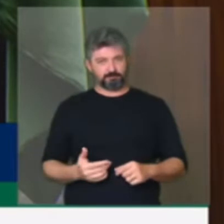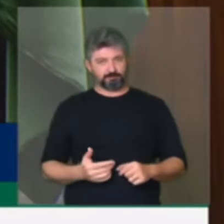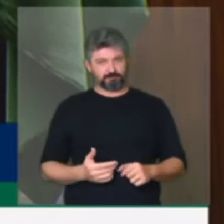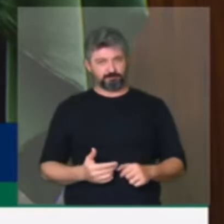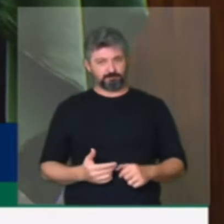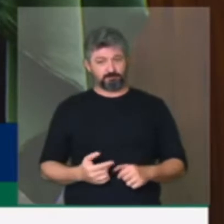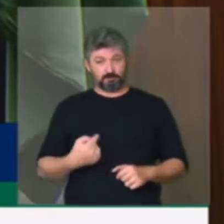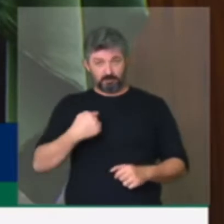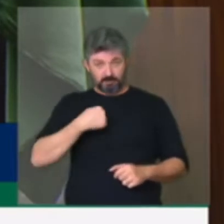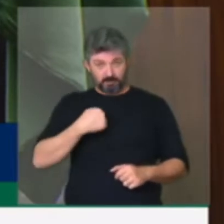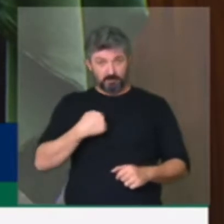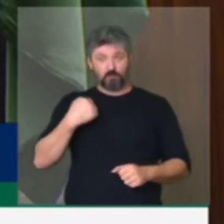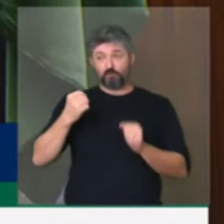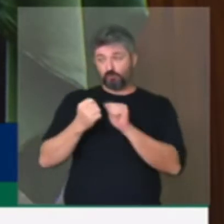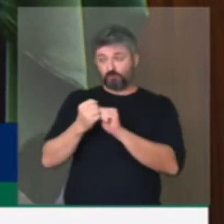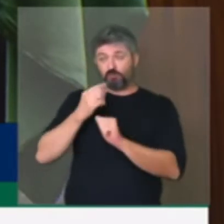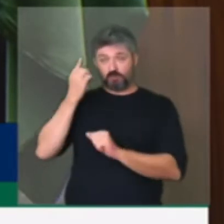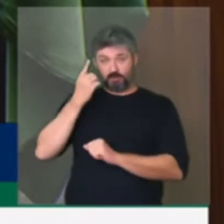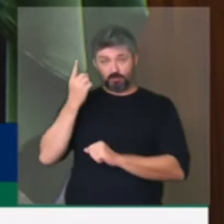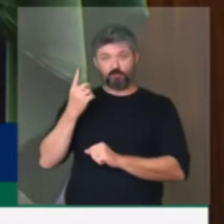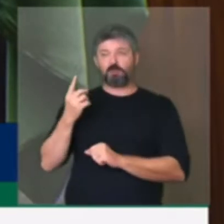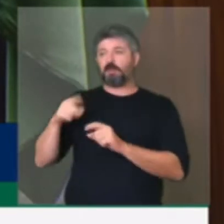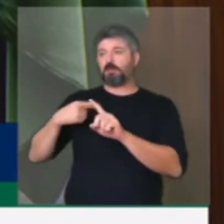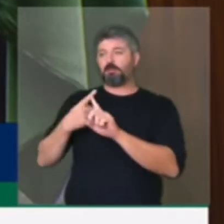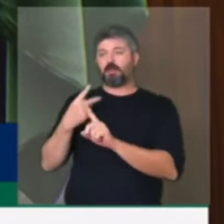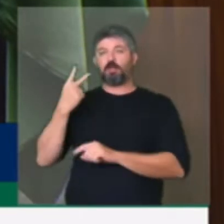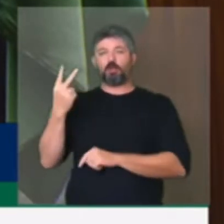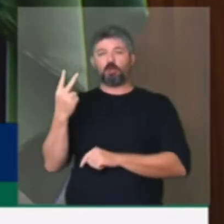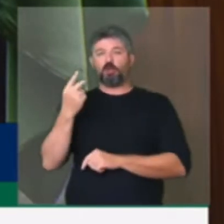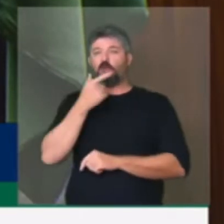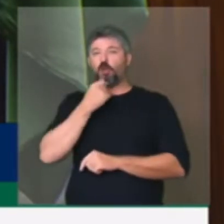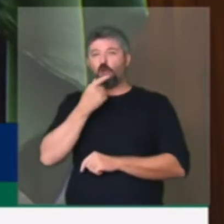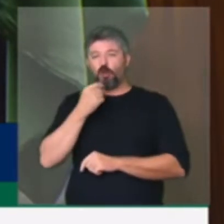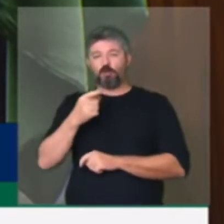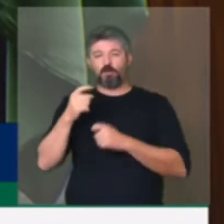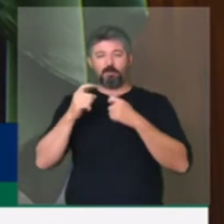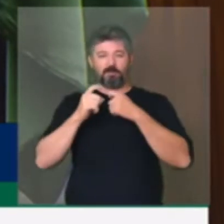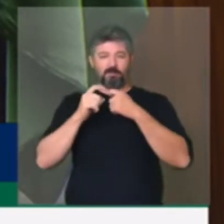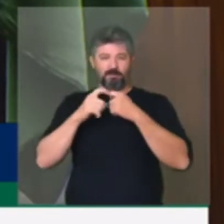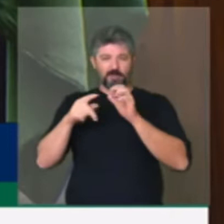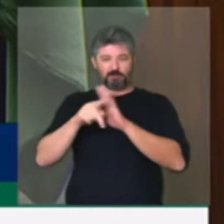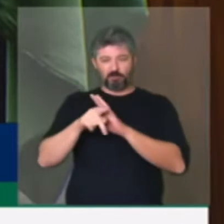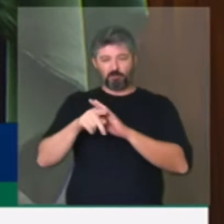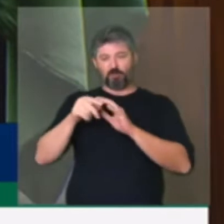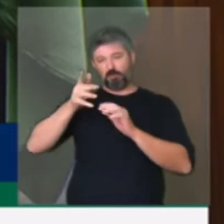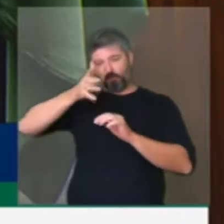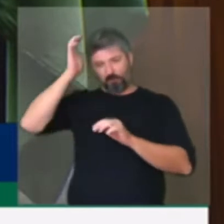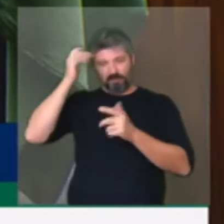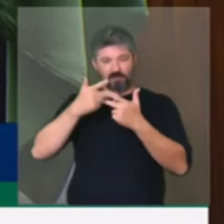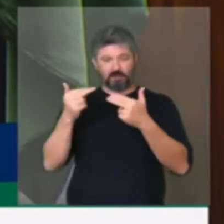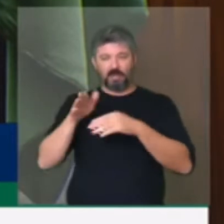Eu, deputado Reginaldo Lopes, dois socorristas e mais cinco índios prestando socorro.